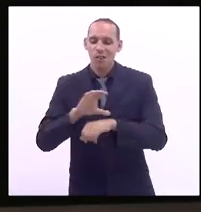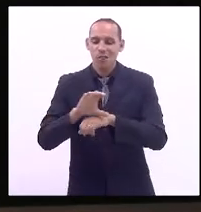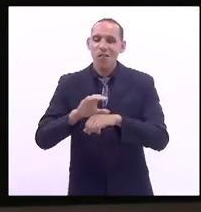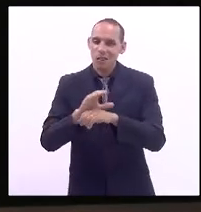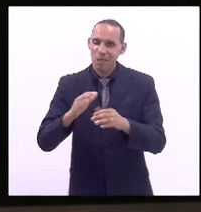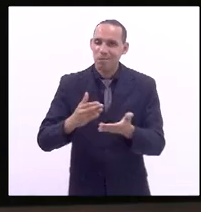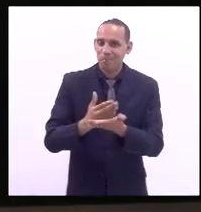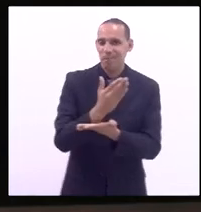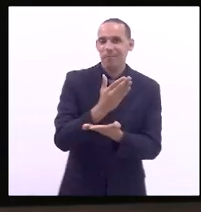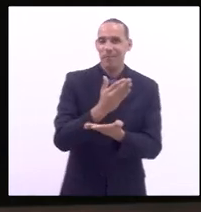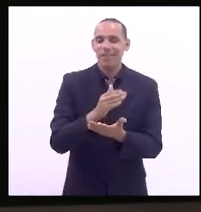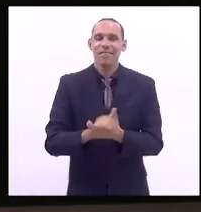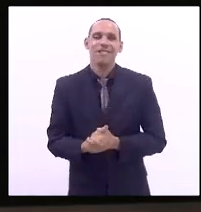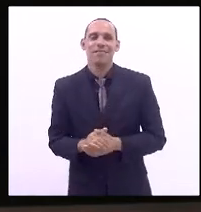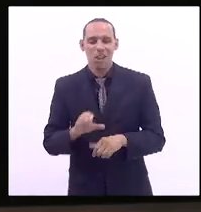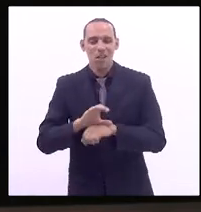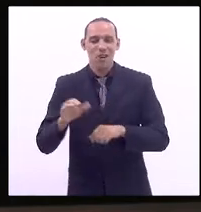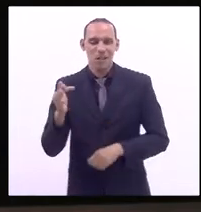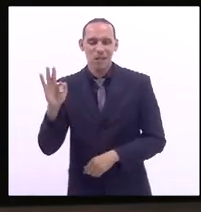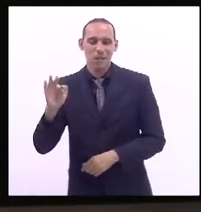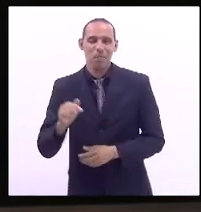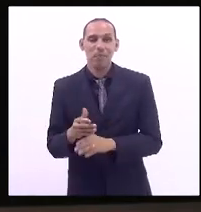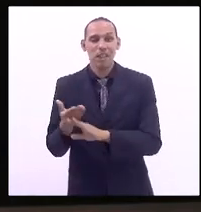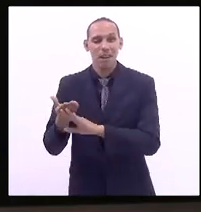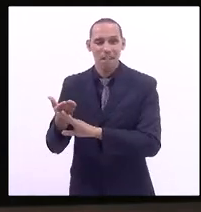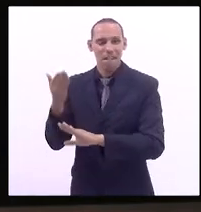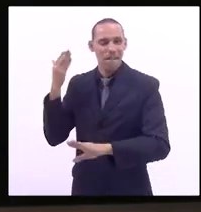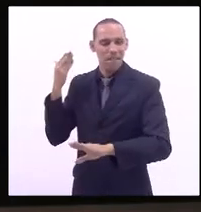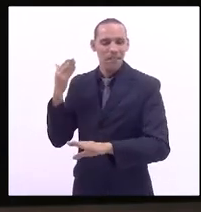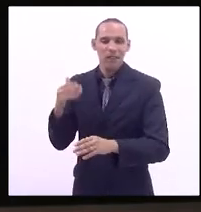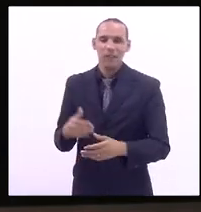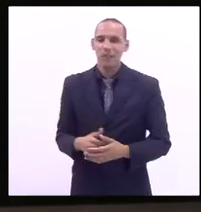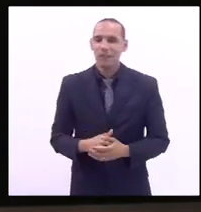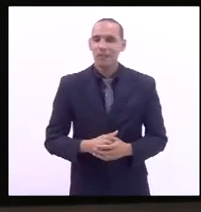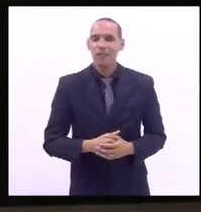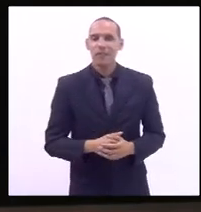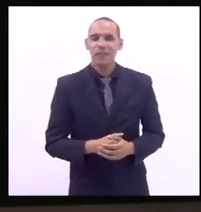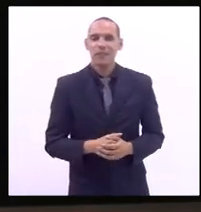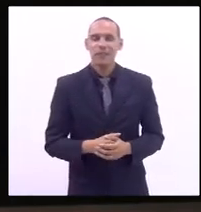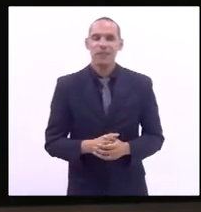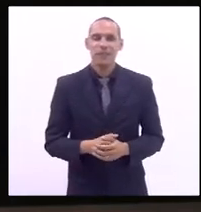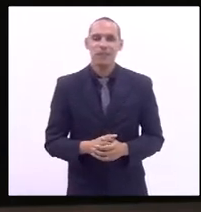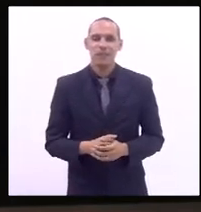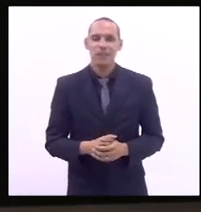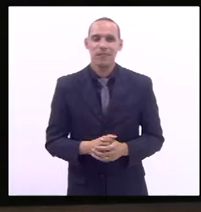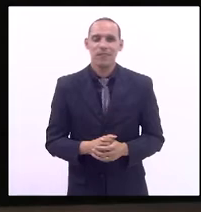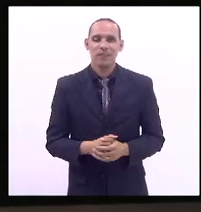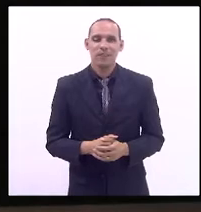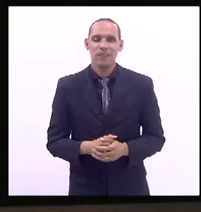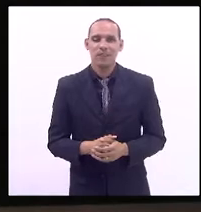da constituição federal brasileira é a